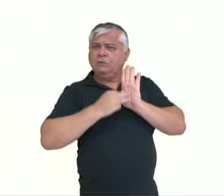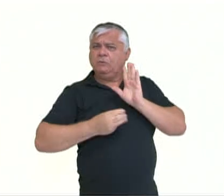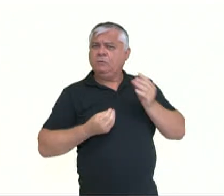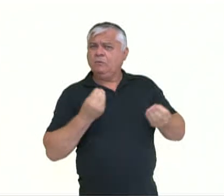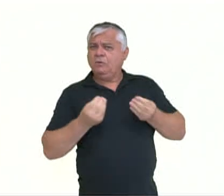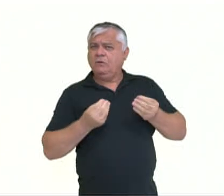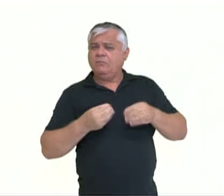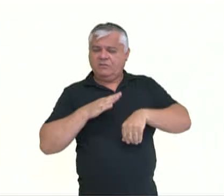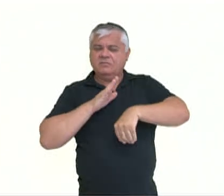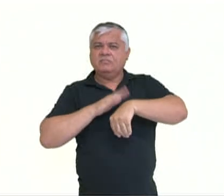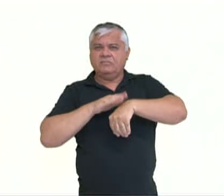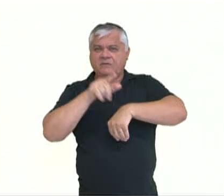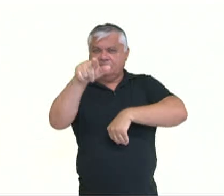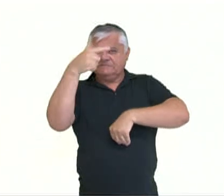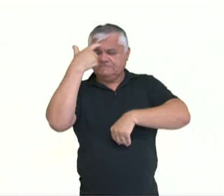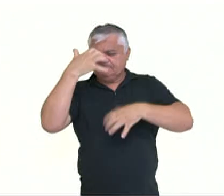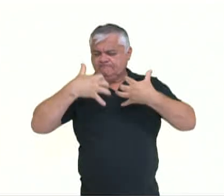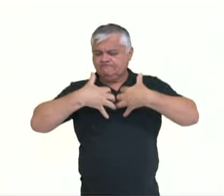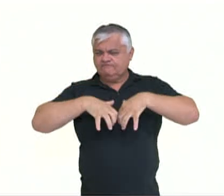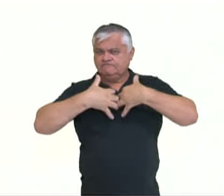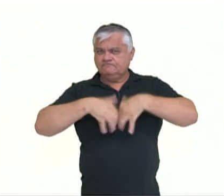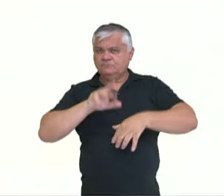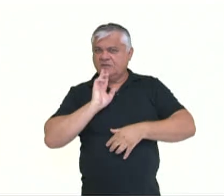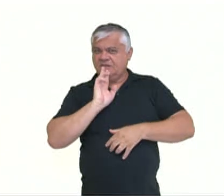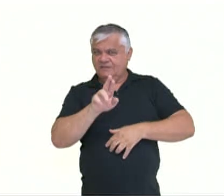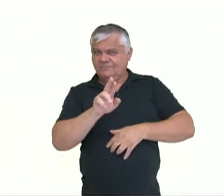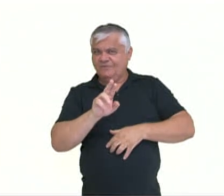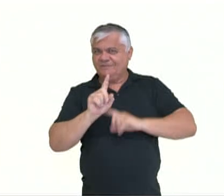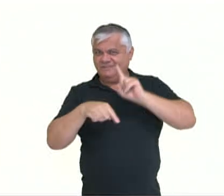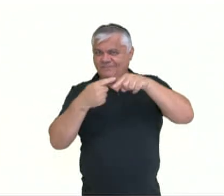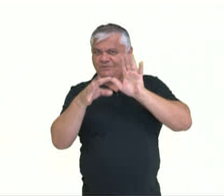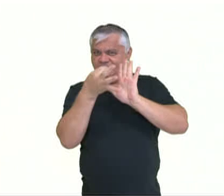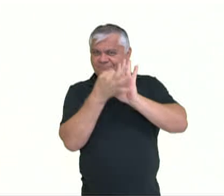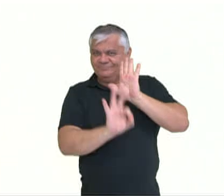um tempinho para vocês responderem, daqui a pouco a gente corrige.